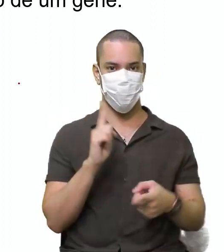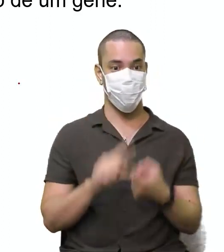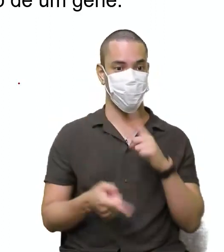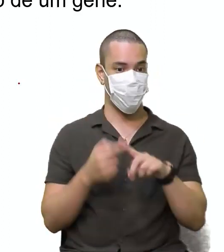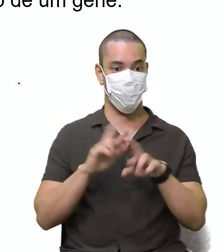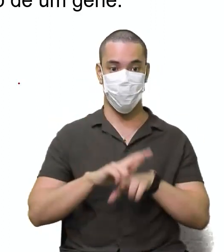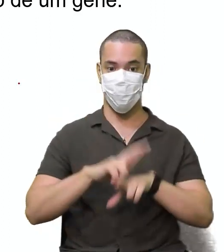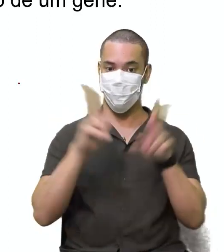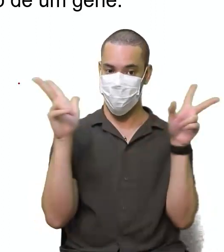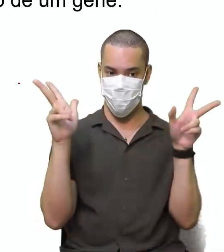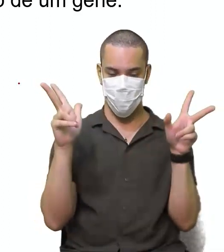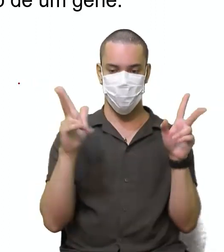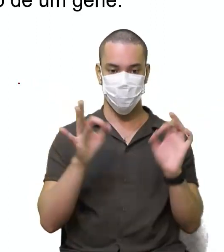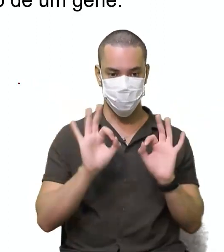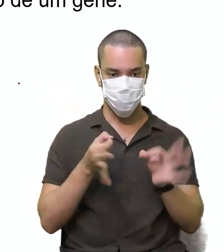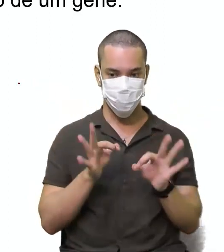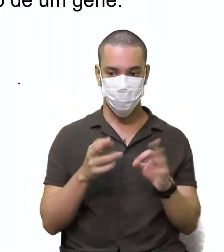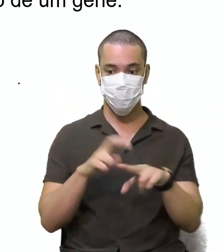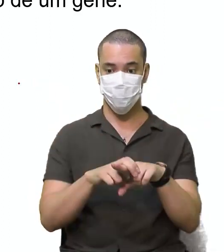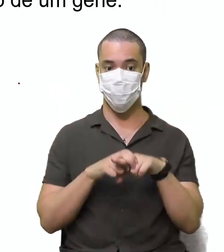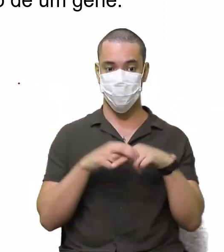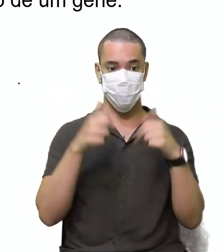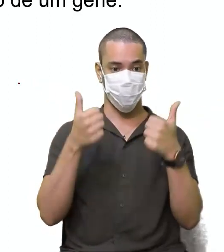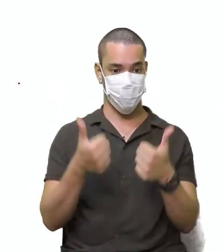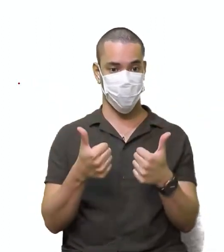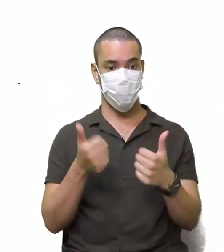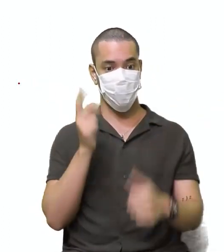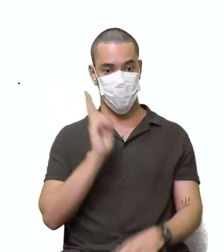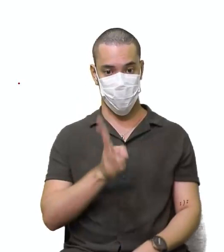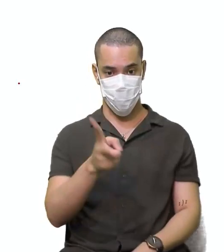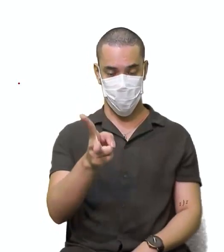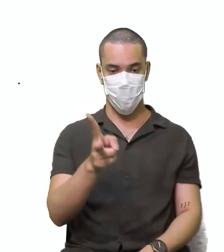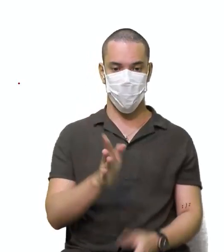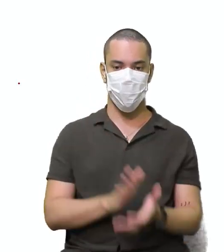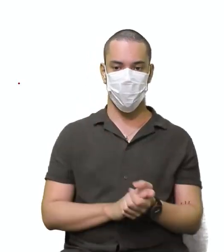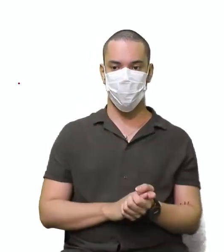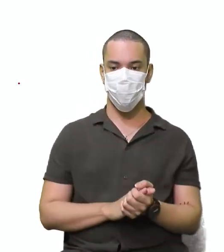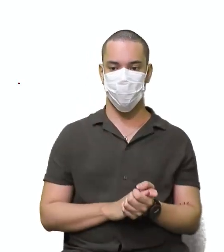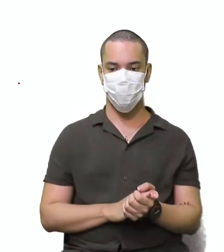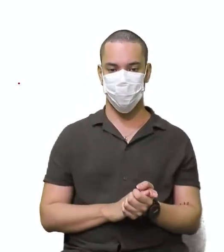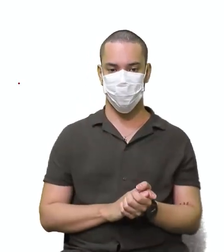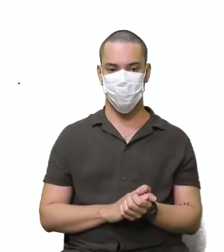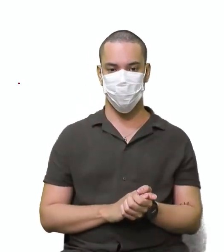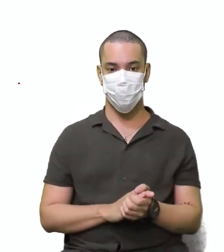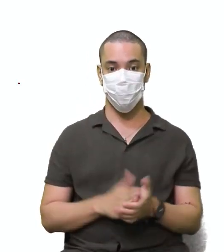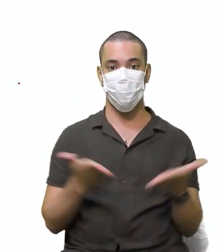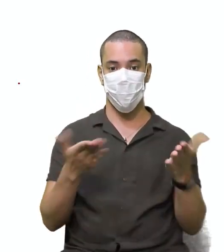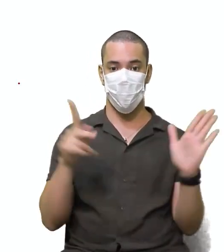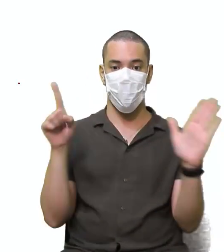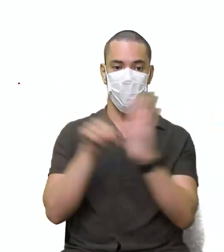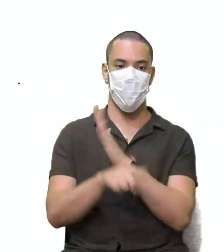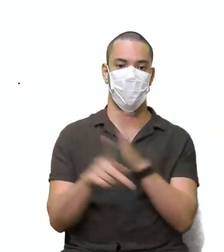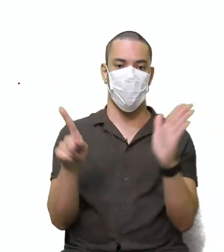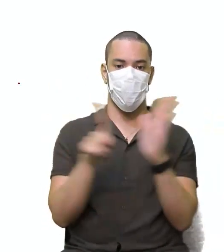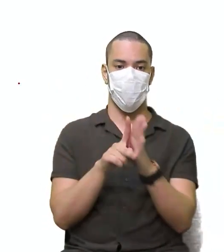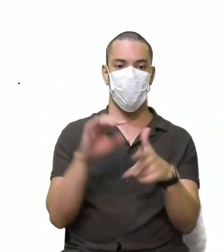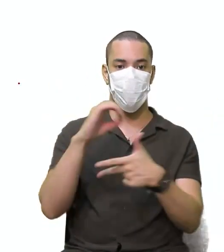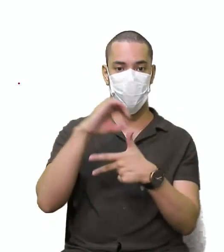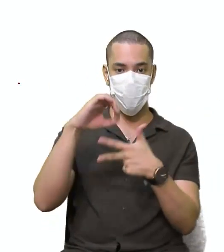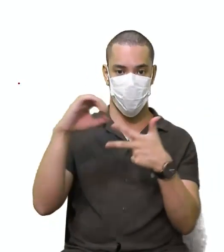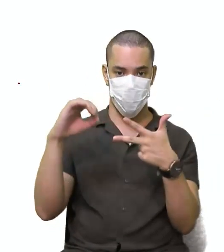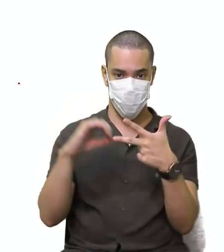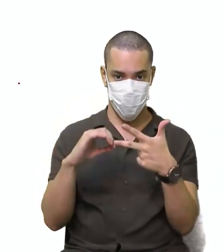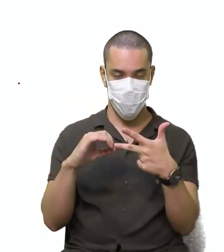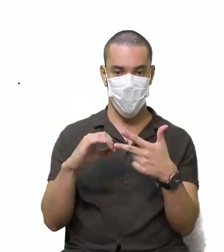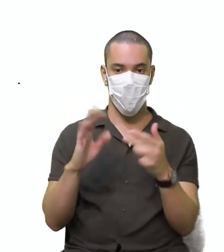né? Não é o caso, tá certo, galera? Vamos seguindo? Uma questãozinha de Enem.